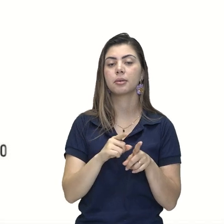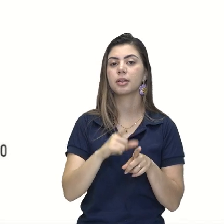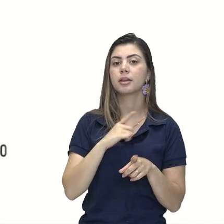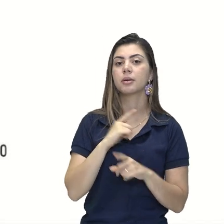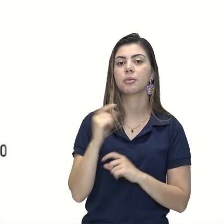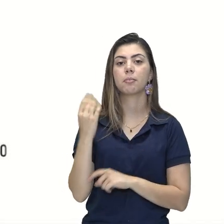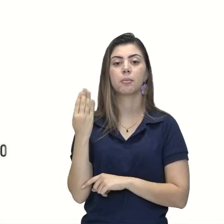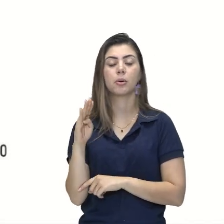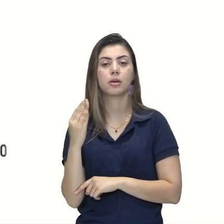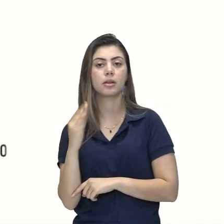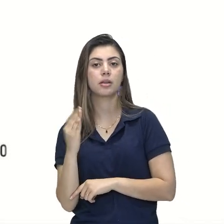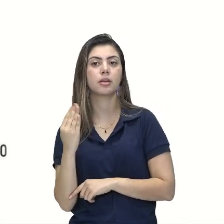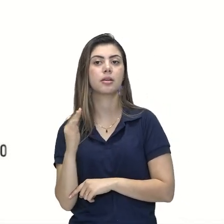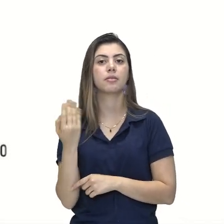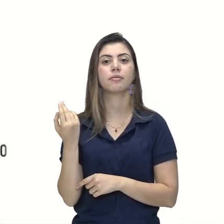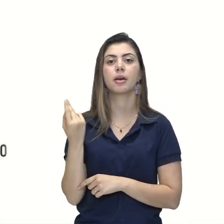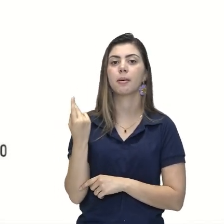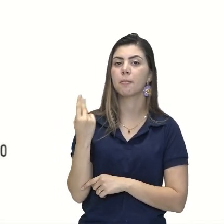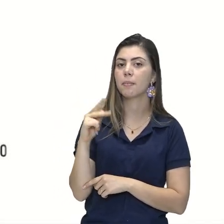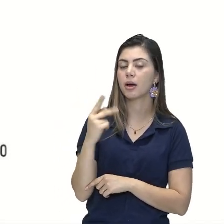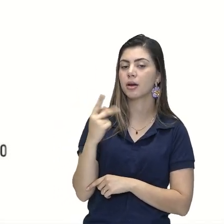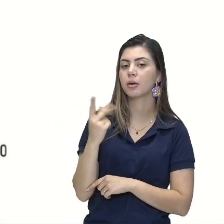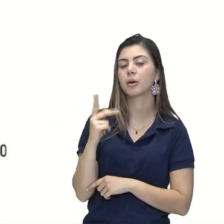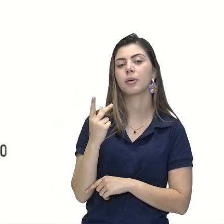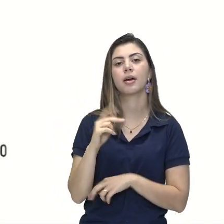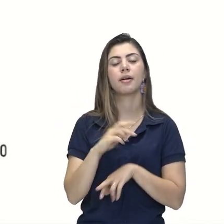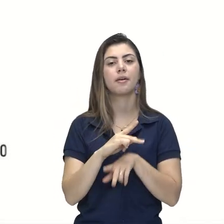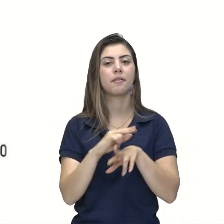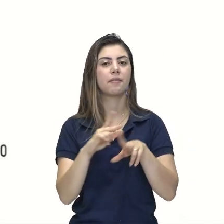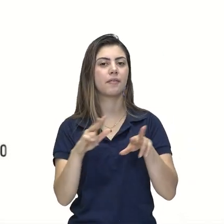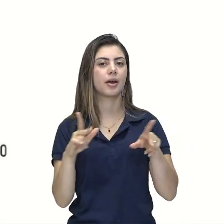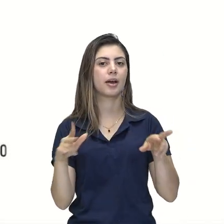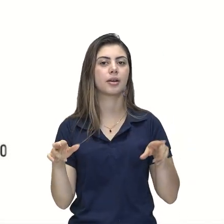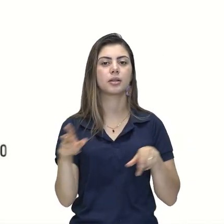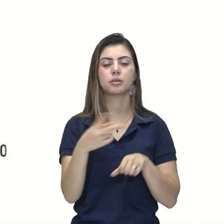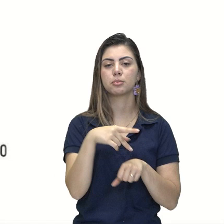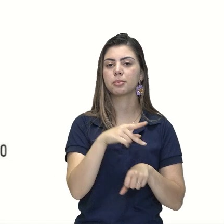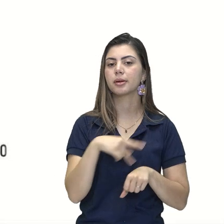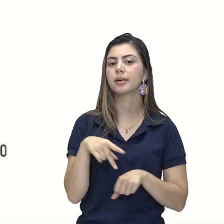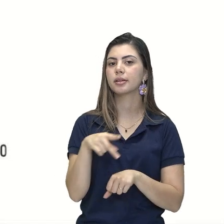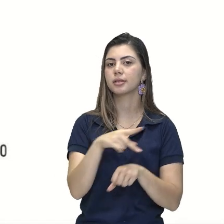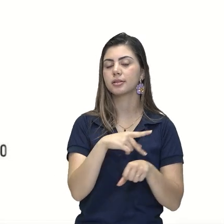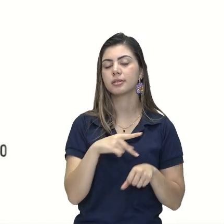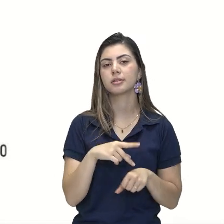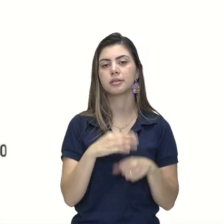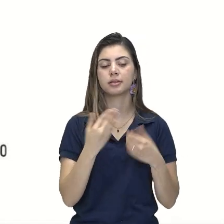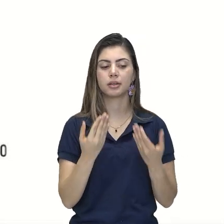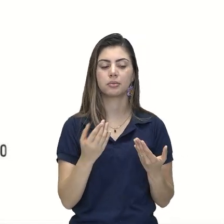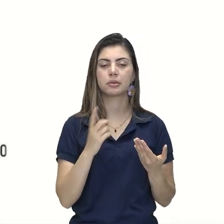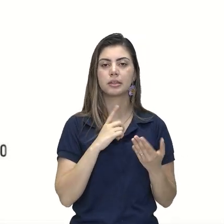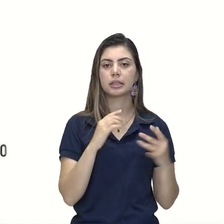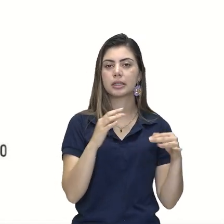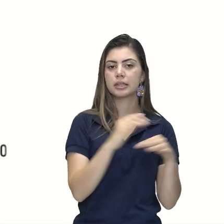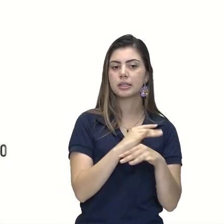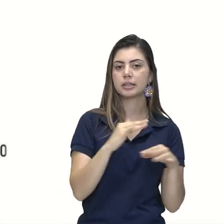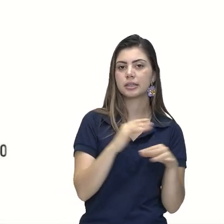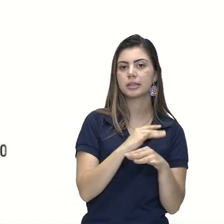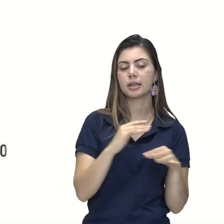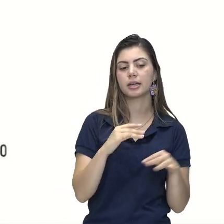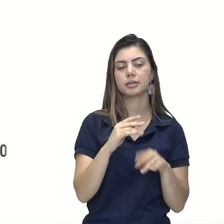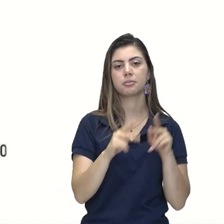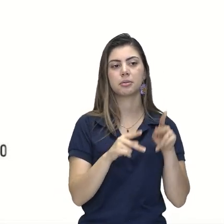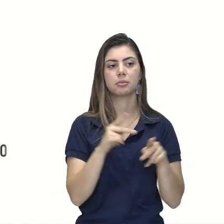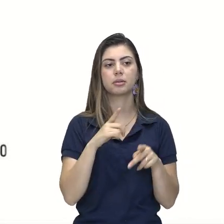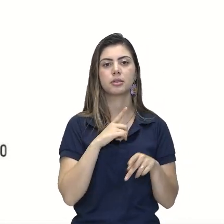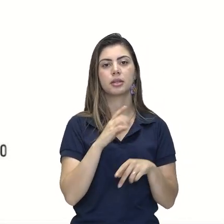Bolívia, o Paraguai e alguns outros países que têm essa taxa de urbanização